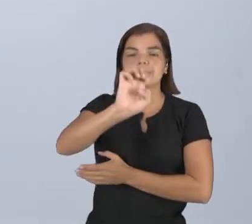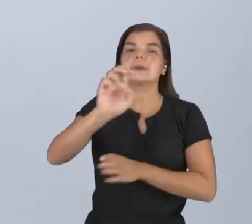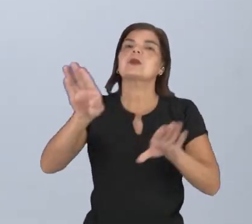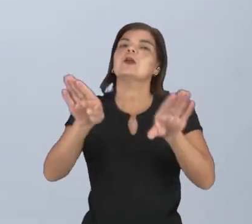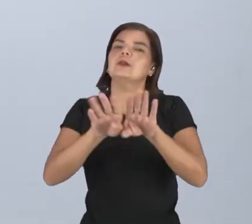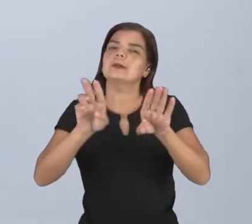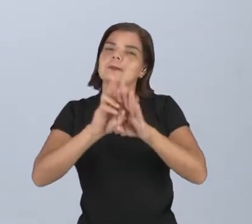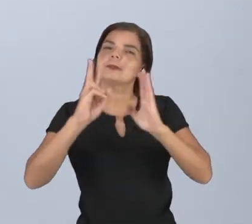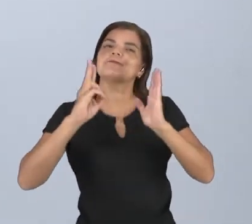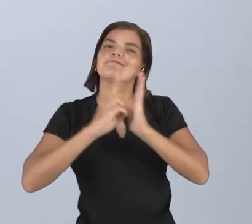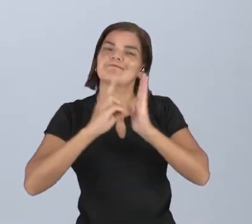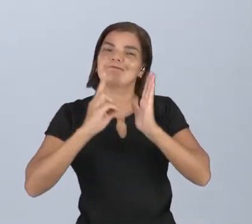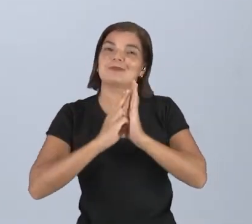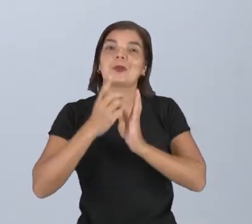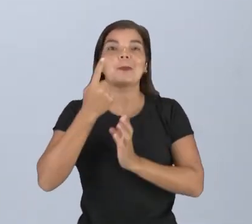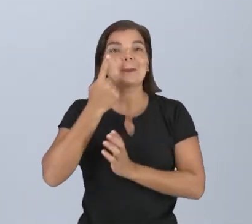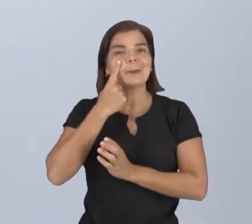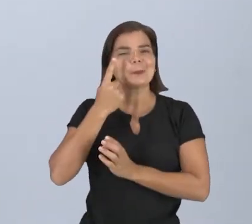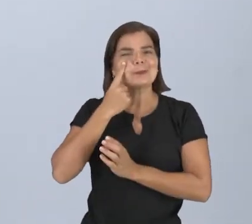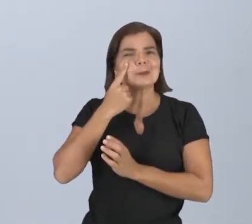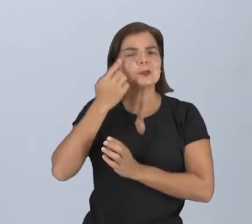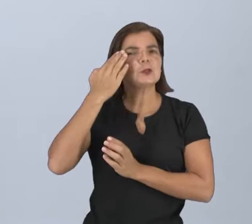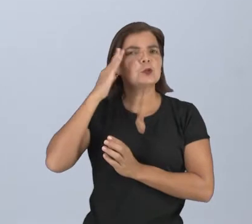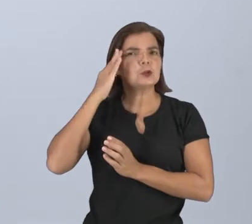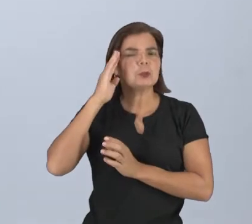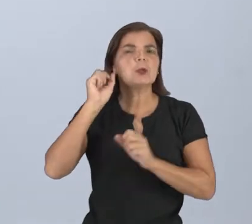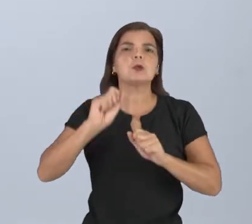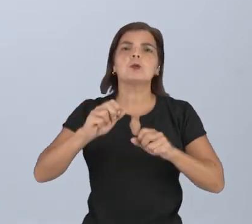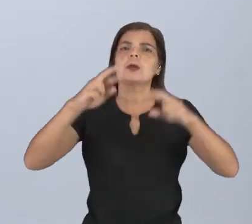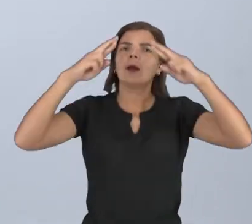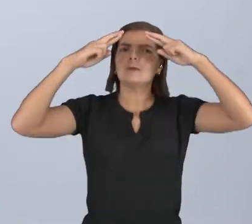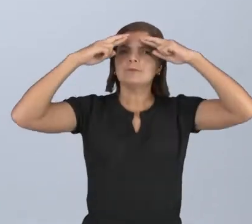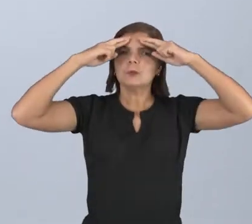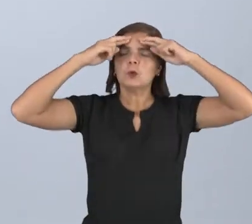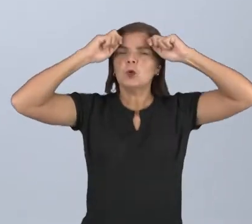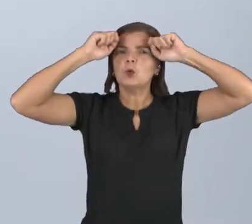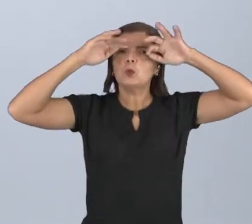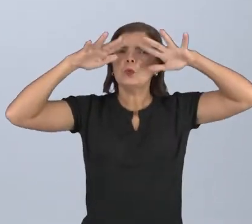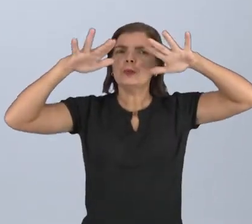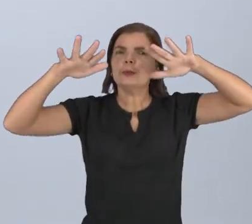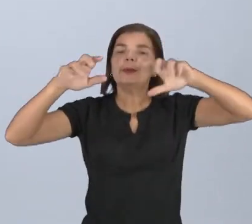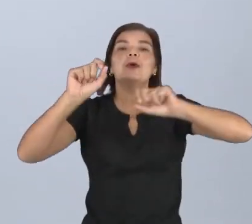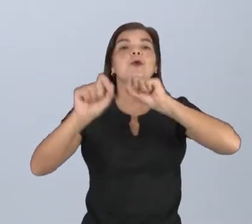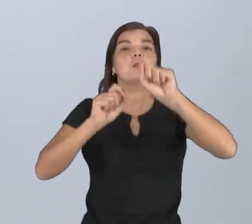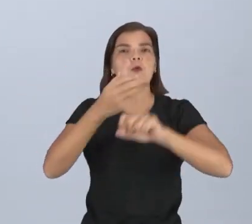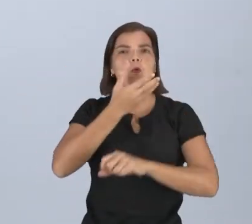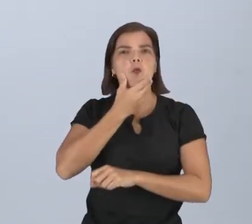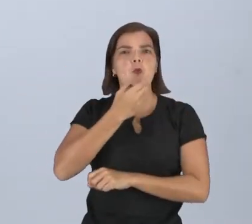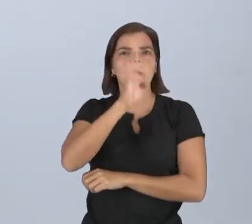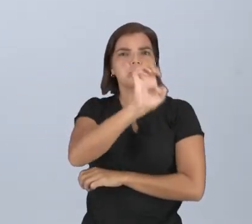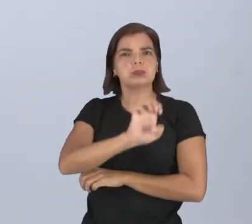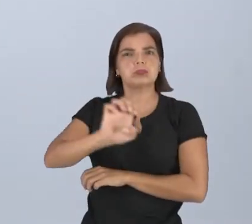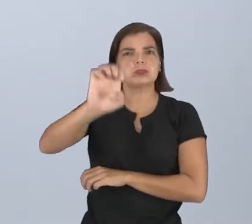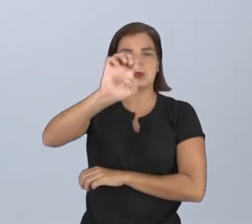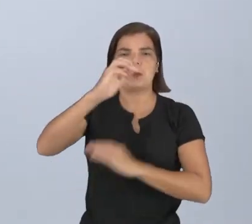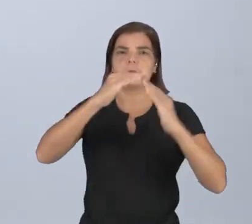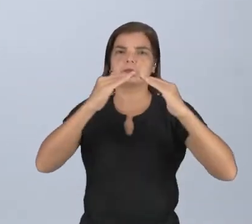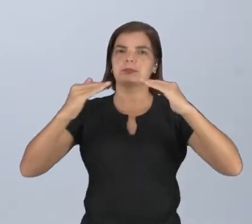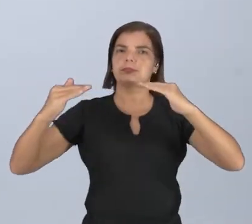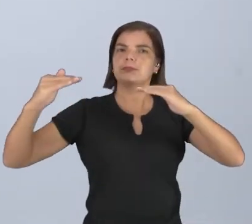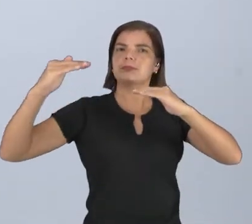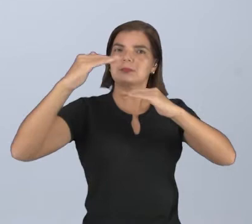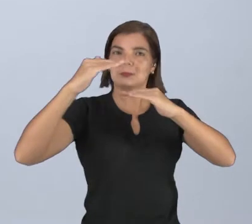o indígena. Porque dentro dessa concepção do Renascimento, né? O europeu era o homem superior, o civilizado.